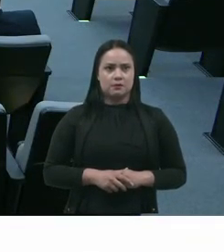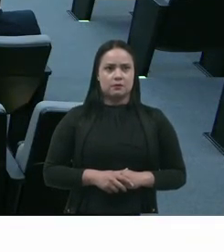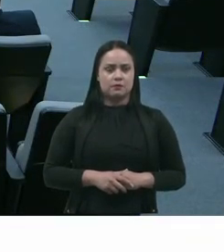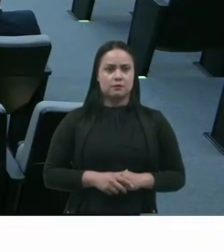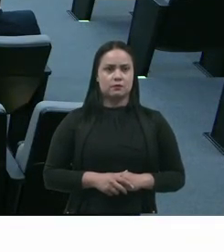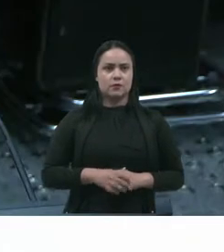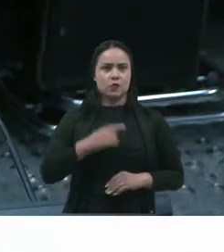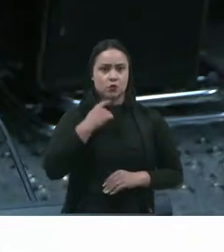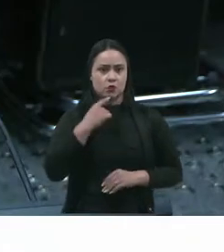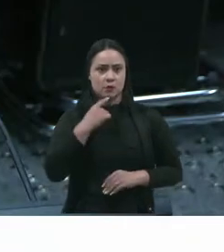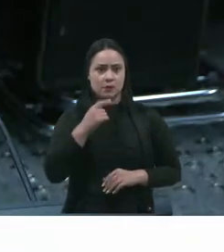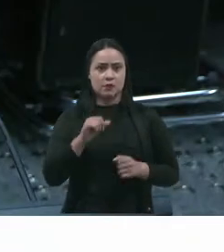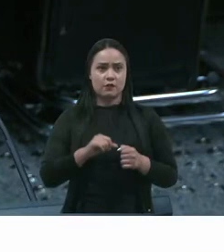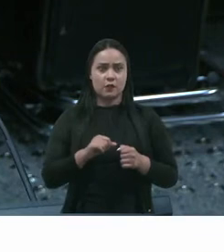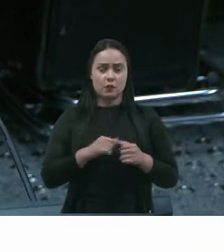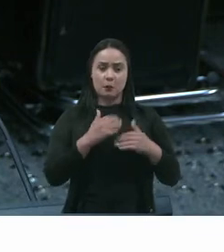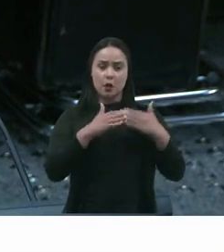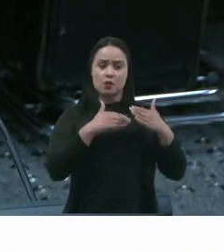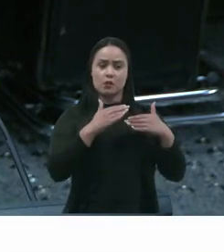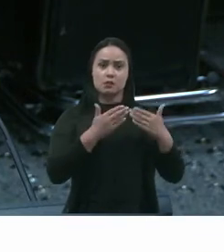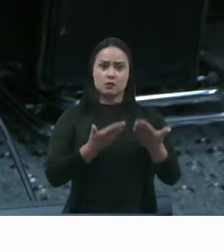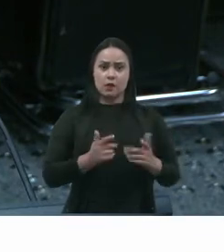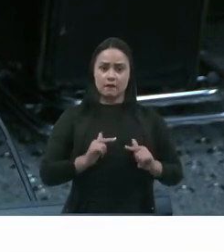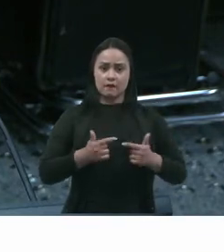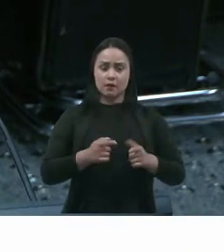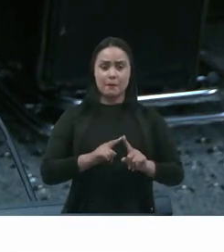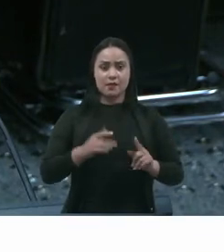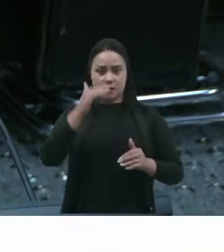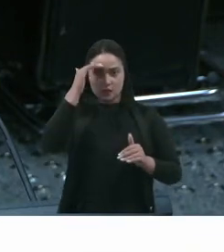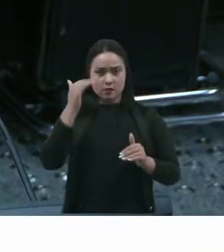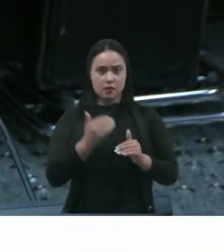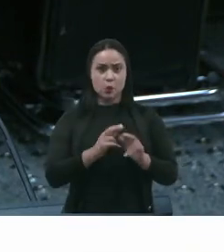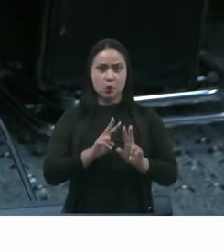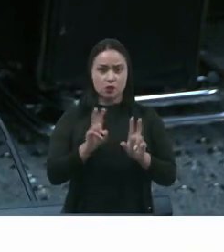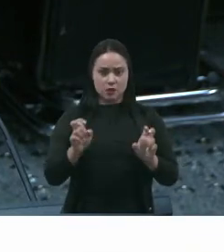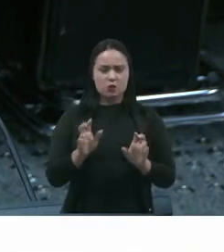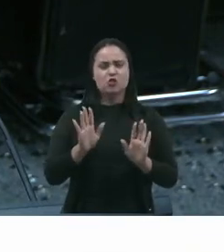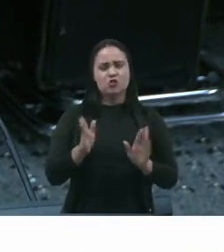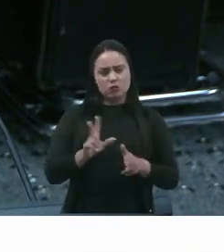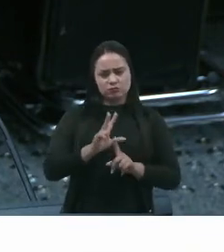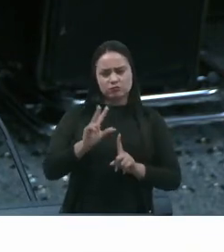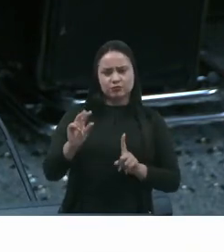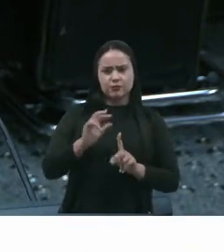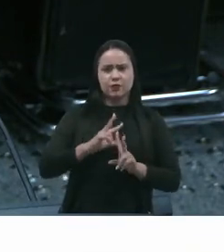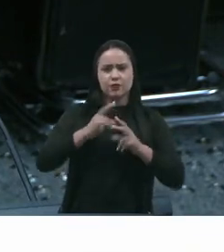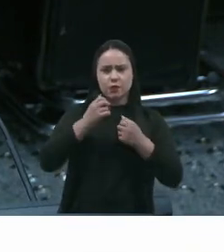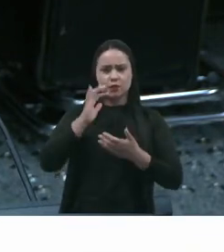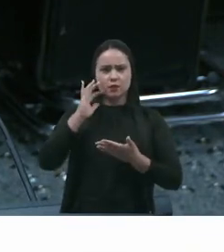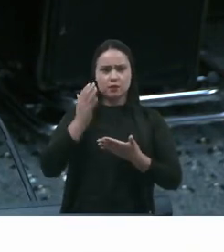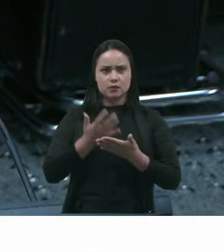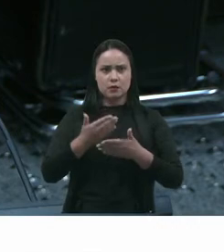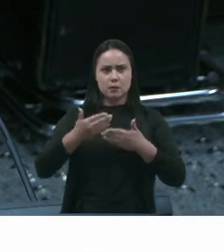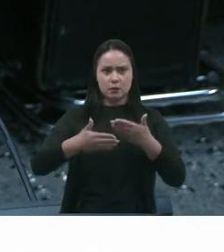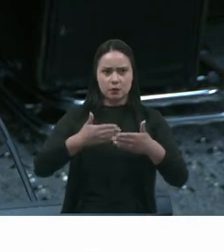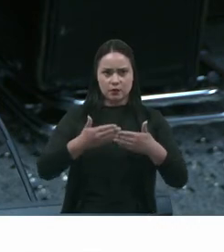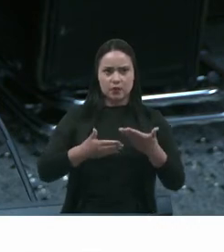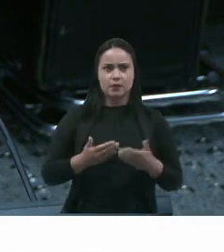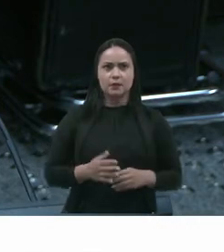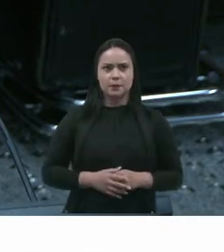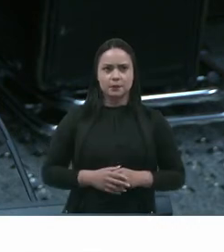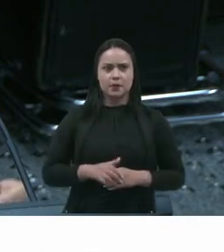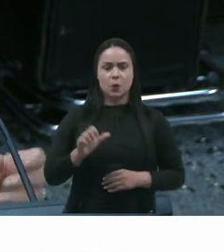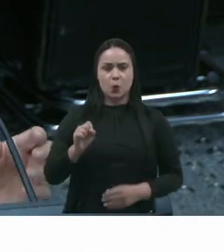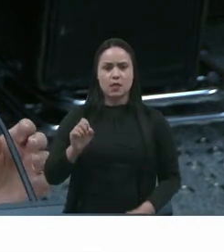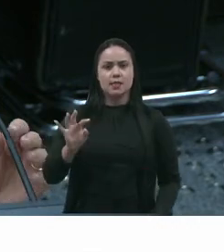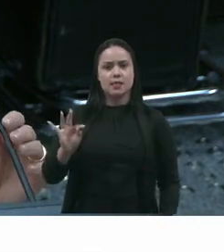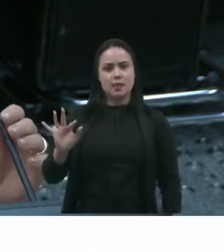Foi um questionamento feito no processo, então, enfrento, mas entendo que a questão está superada por força da decisão proferida. Sim,